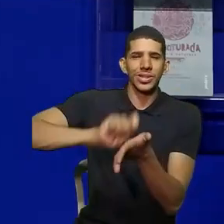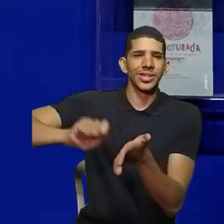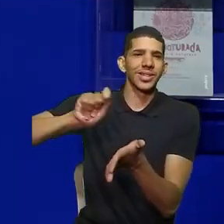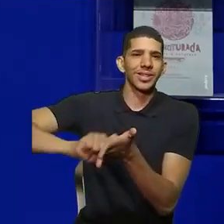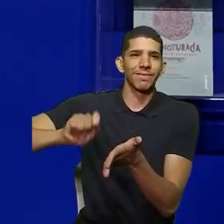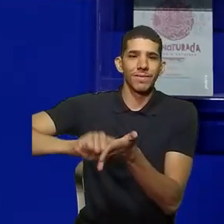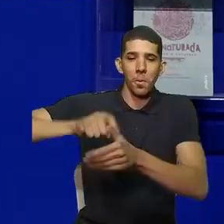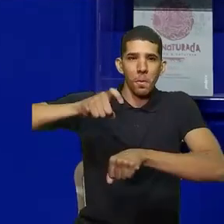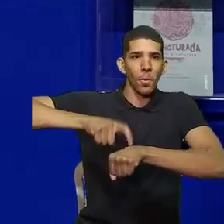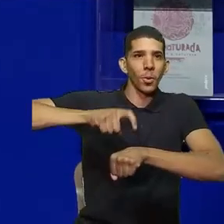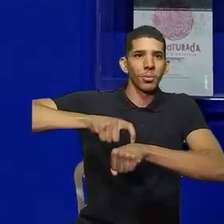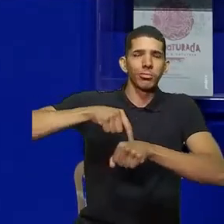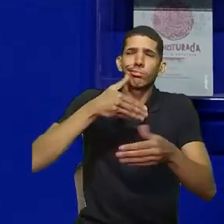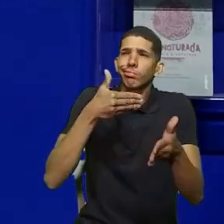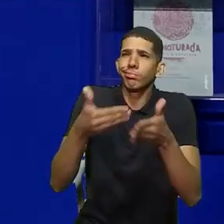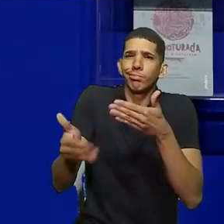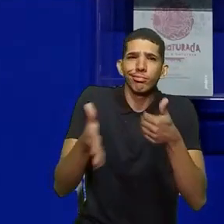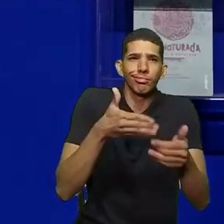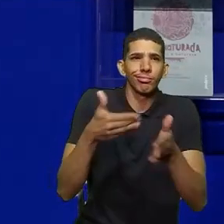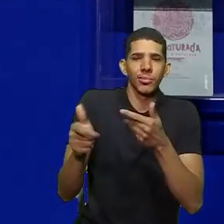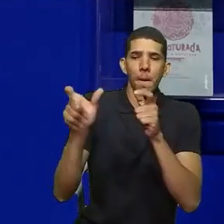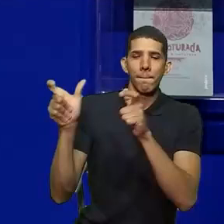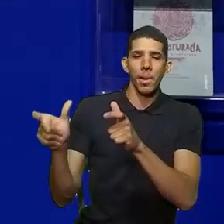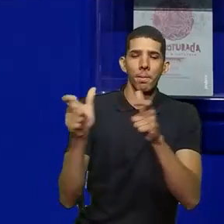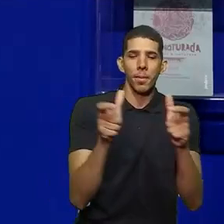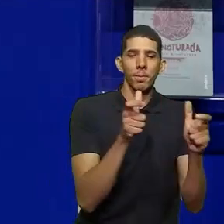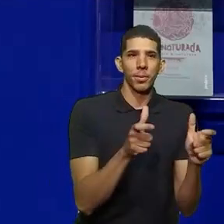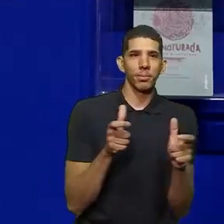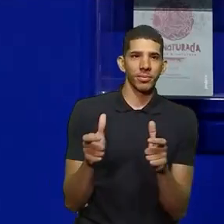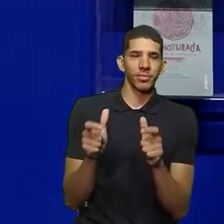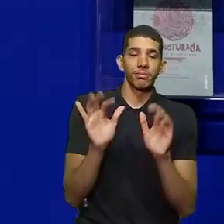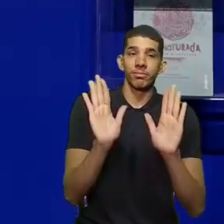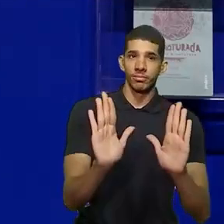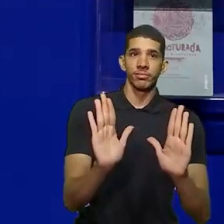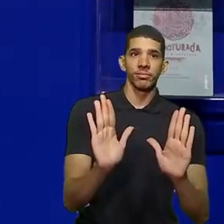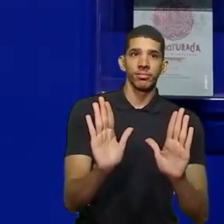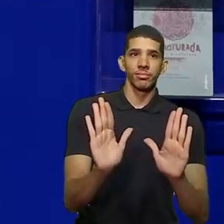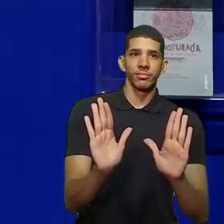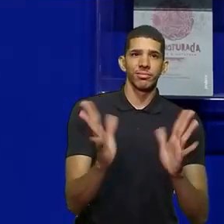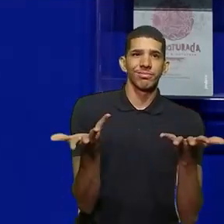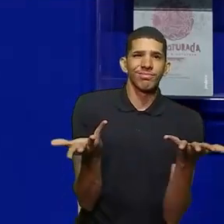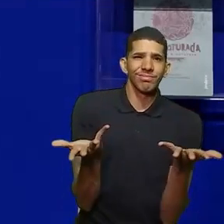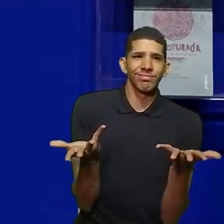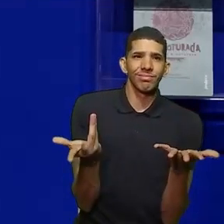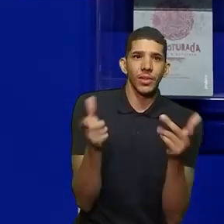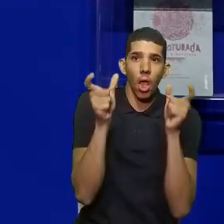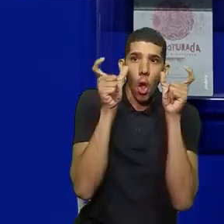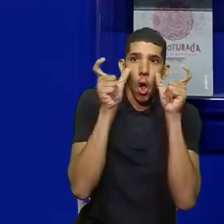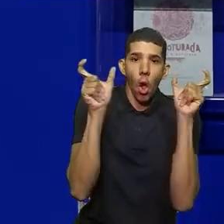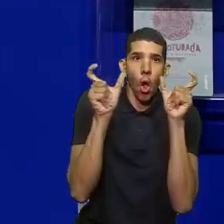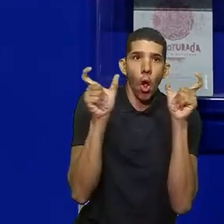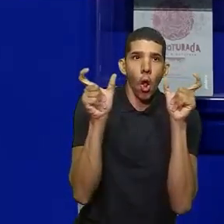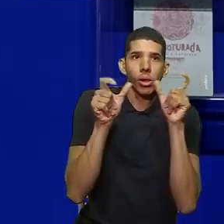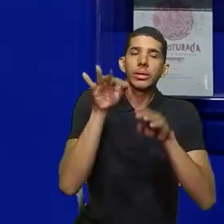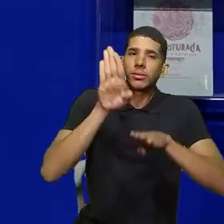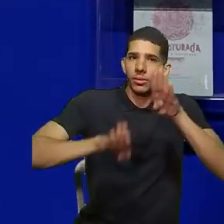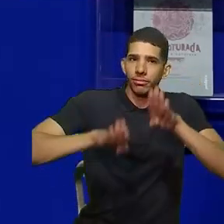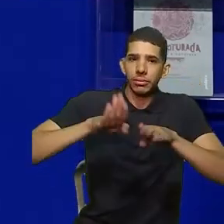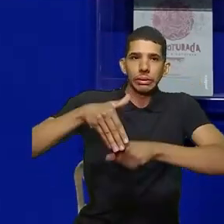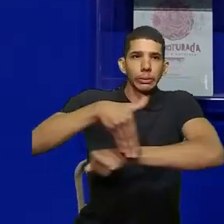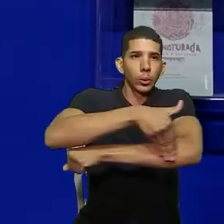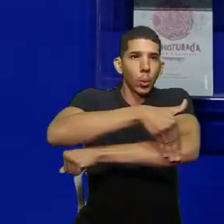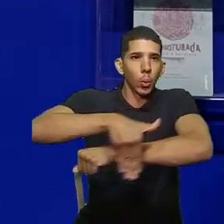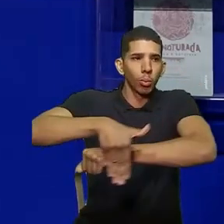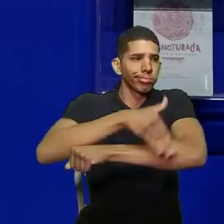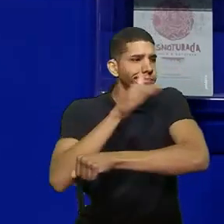lugar, apesar de tudo. Me chama muita atenção, por exemplo, estar andando pelo meio da rua e a gente vê